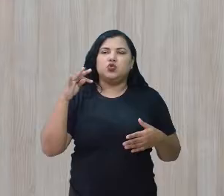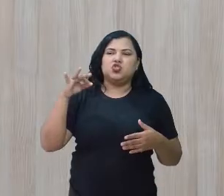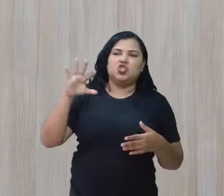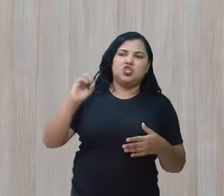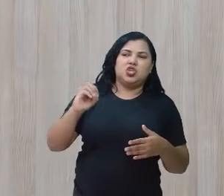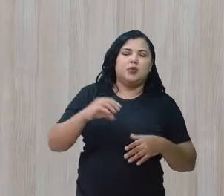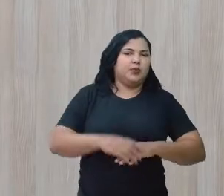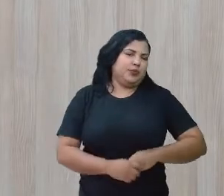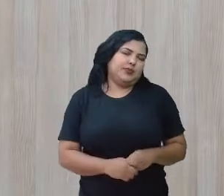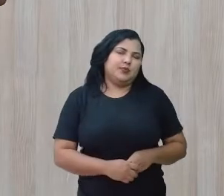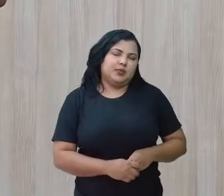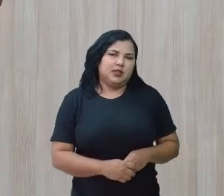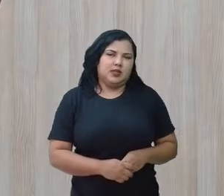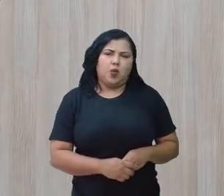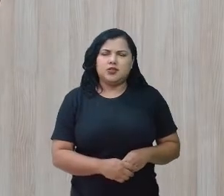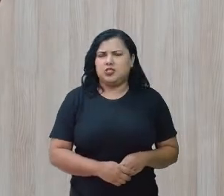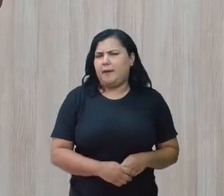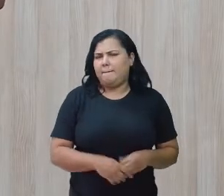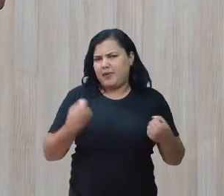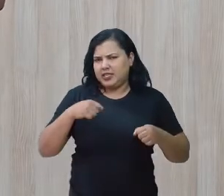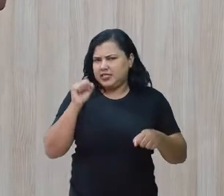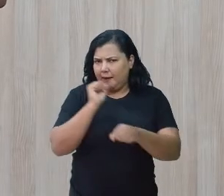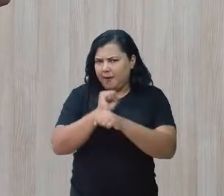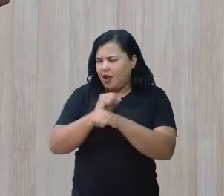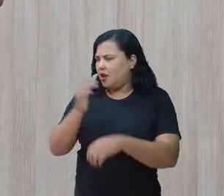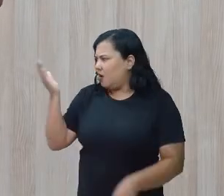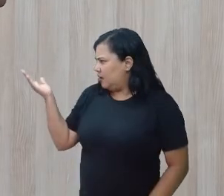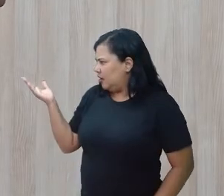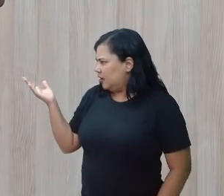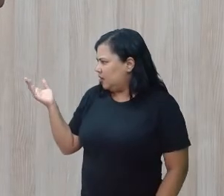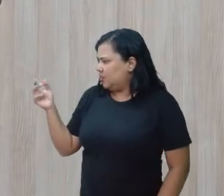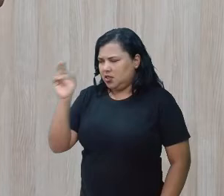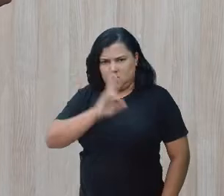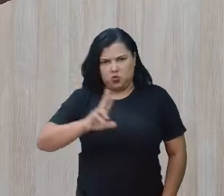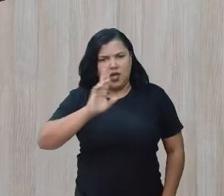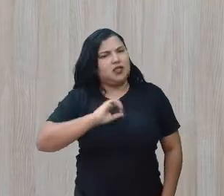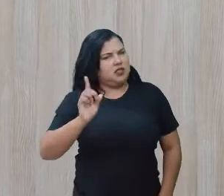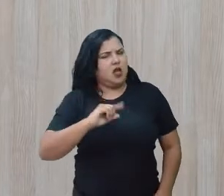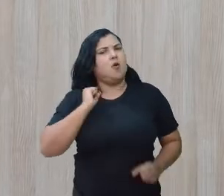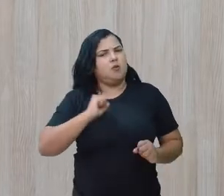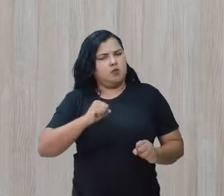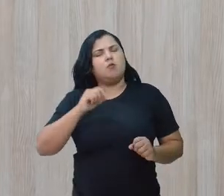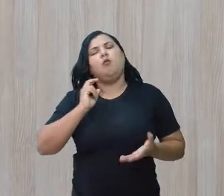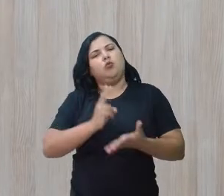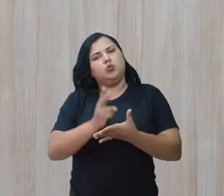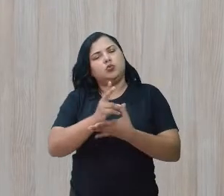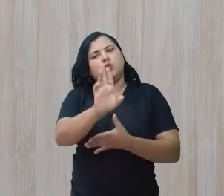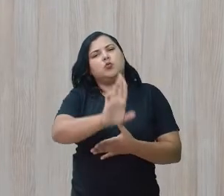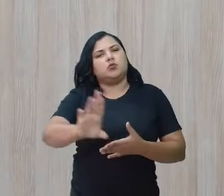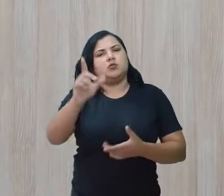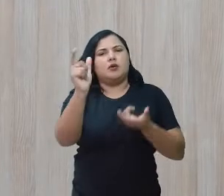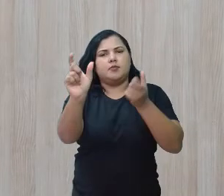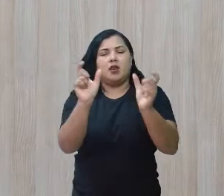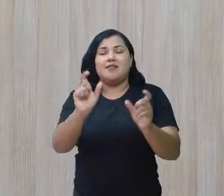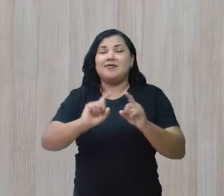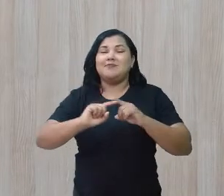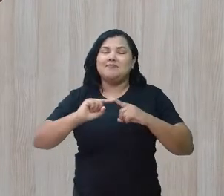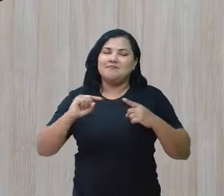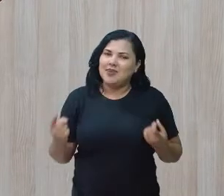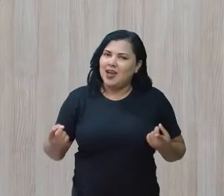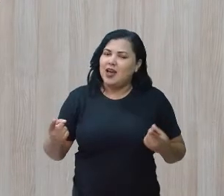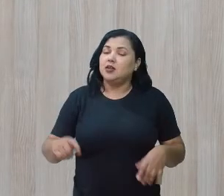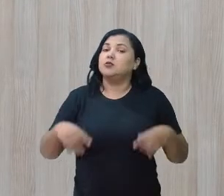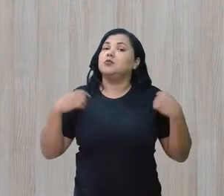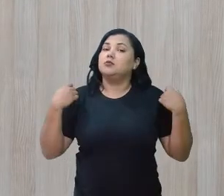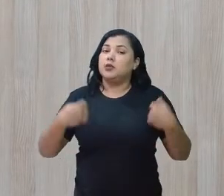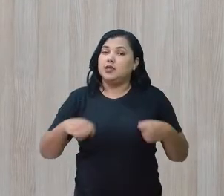gente vai deixar de utilizar essas palavras? Não, né, minha gente? A gente pode continuar utilizando, mas é